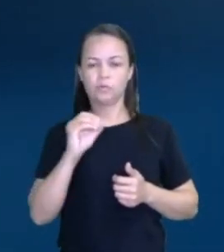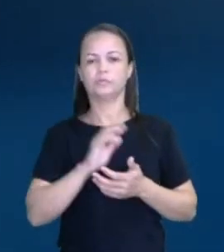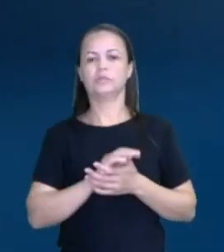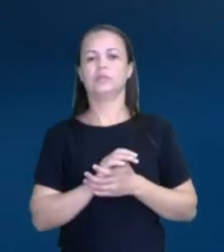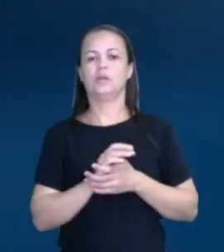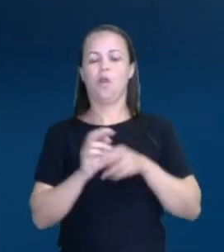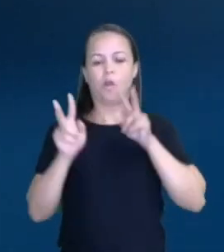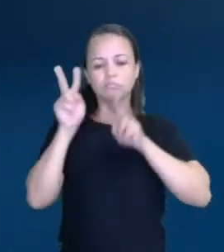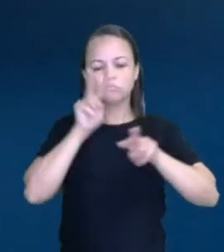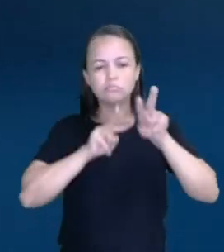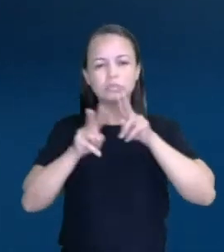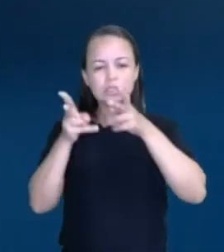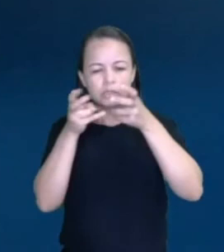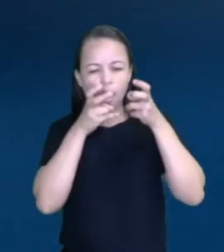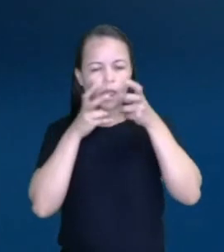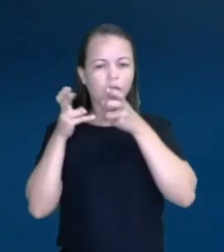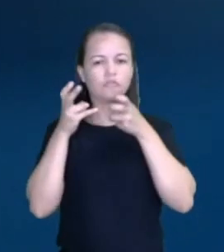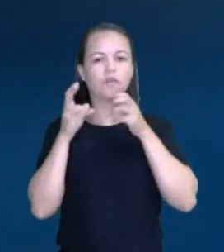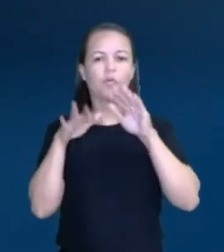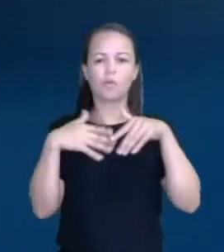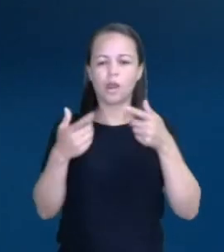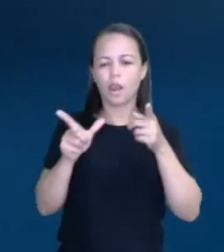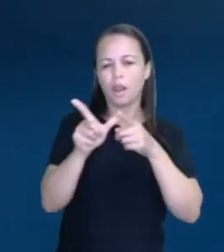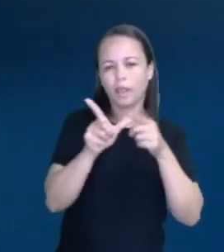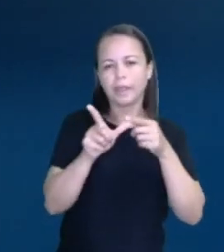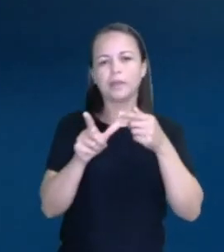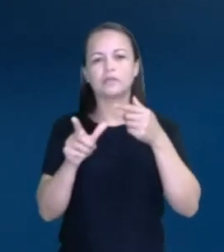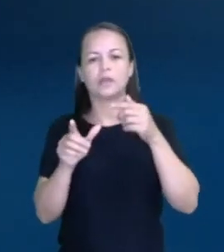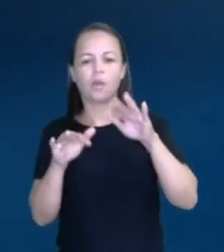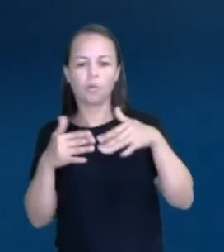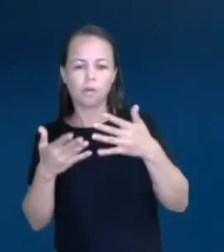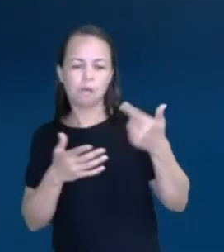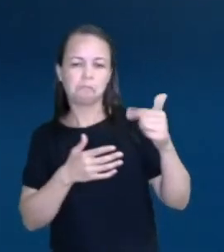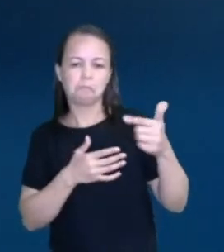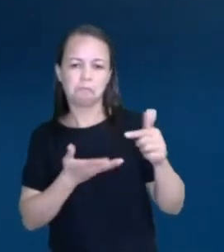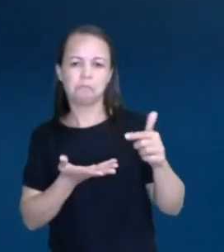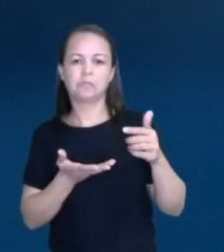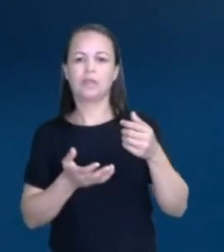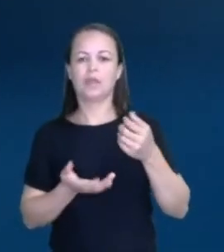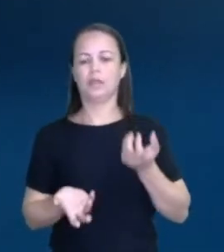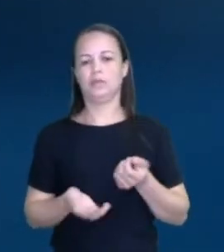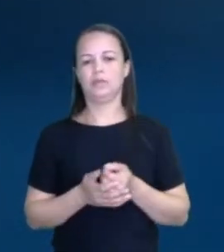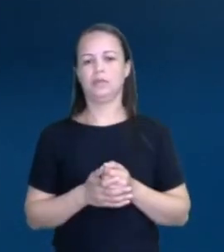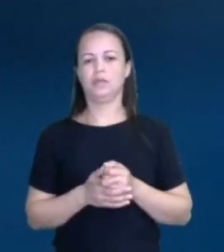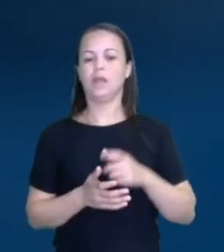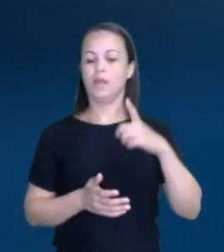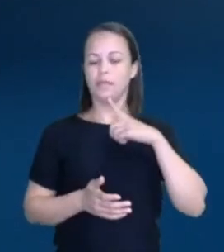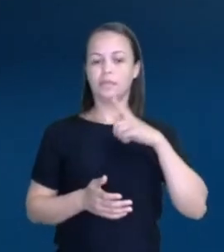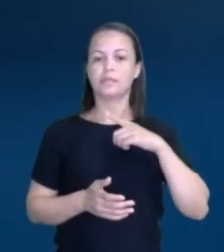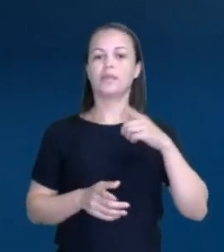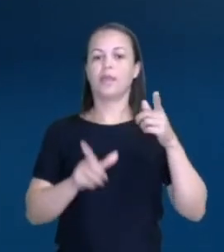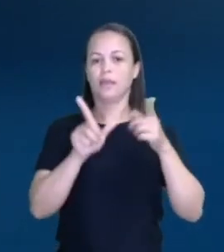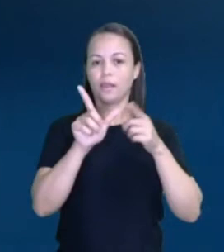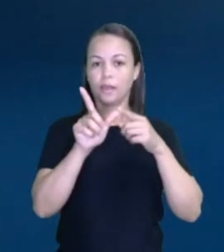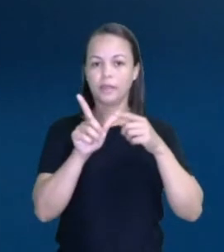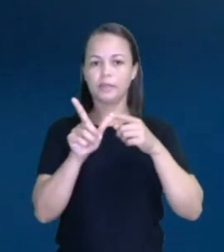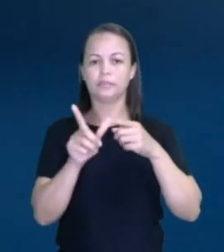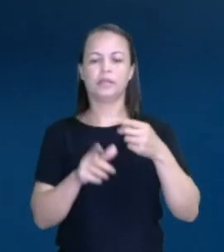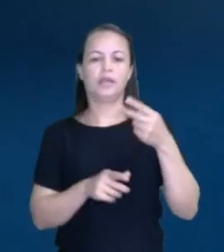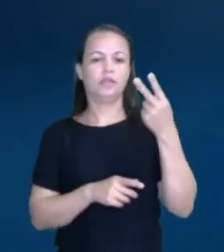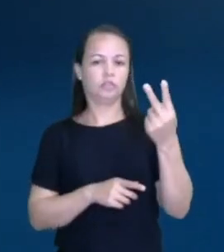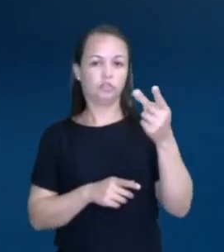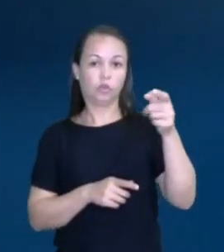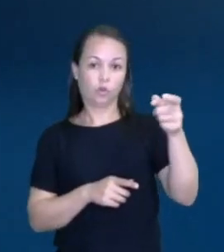os termos que tem letra, quais os que não tem. Vou destacar aqui, ó, quem tem letra, ó, esse